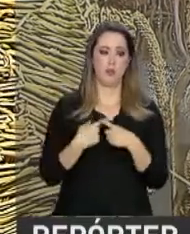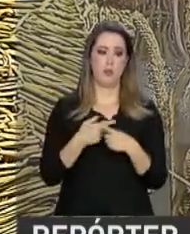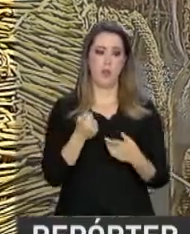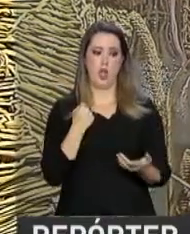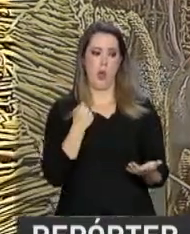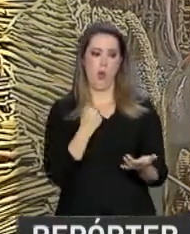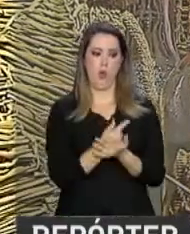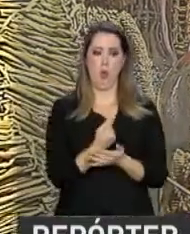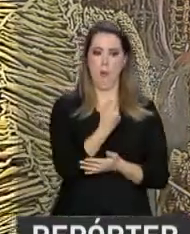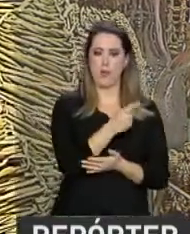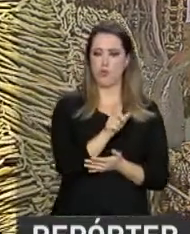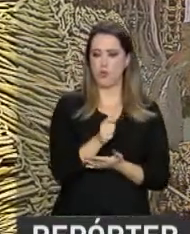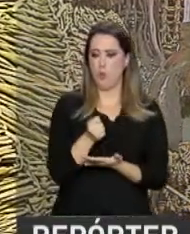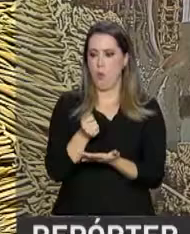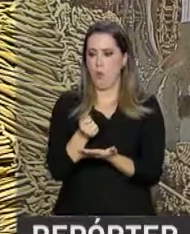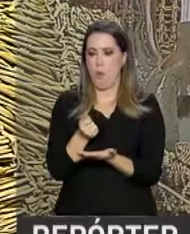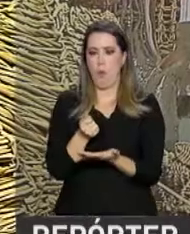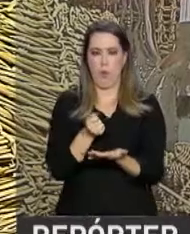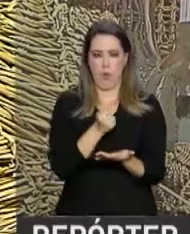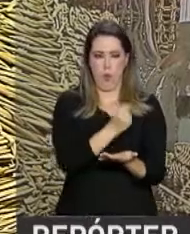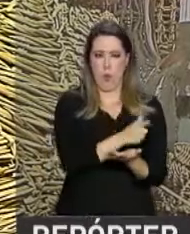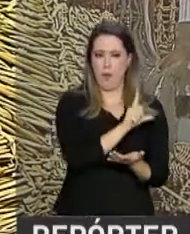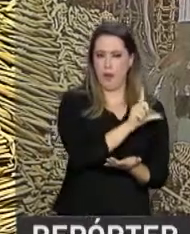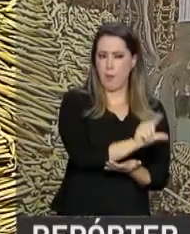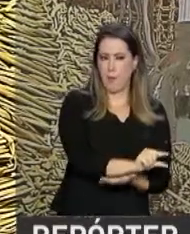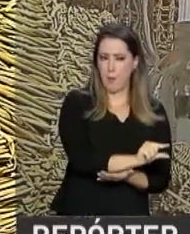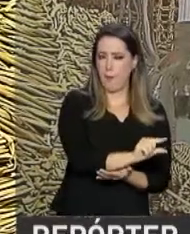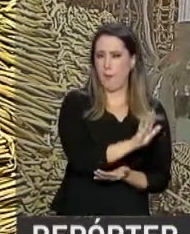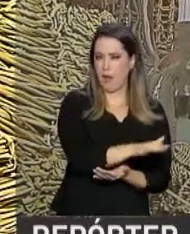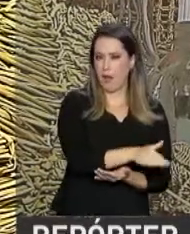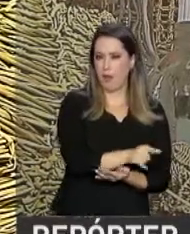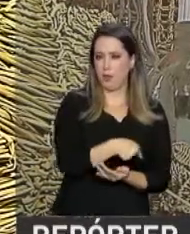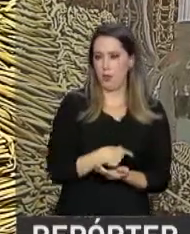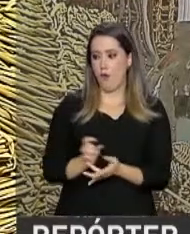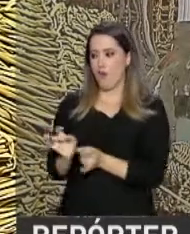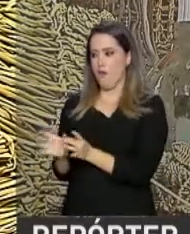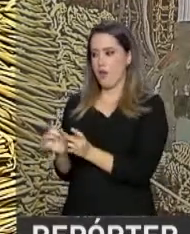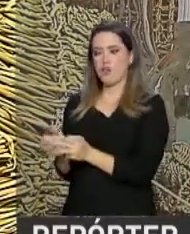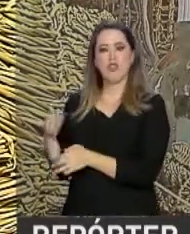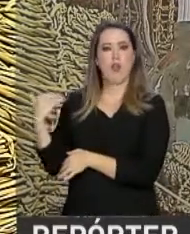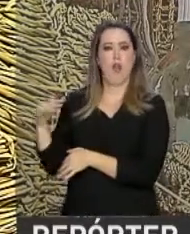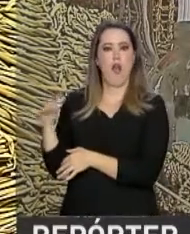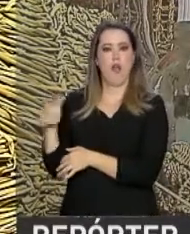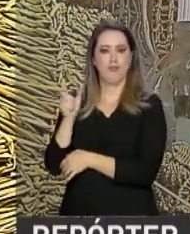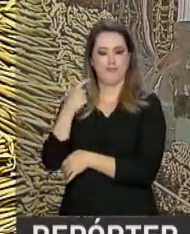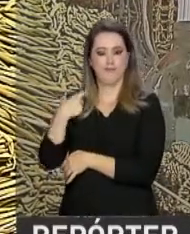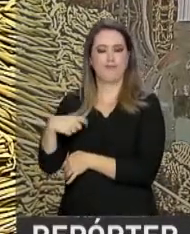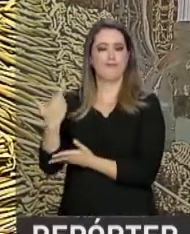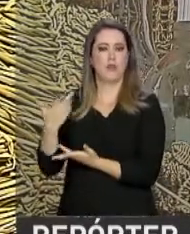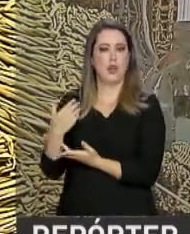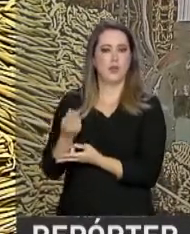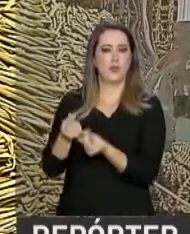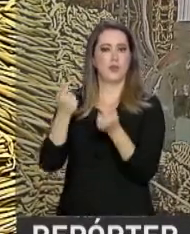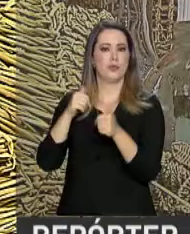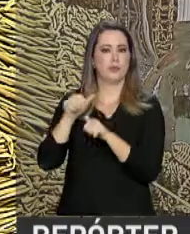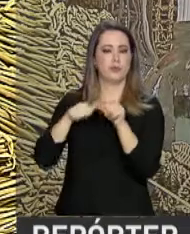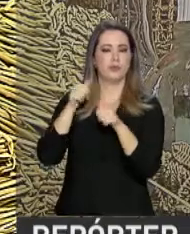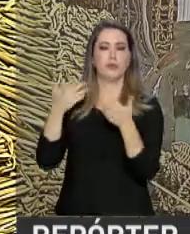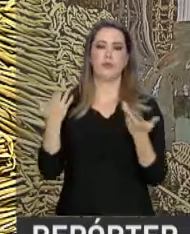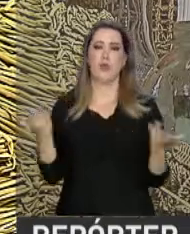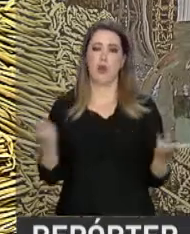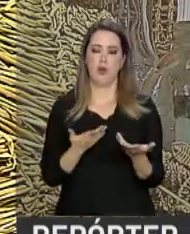é e essa plataforma vem justamente modificar esse modelo de trabalho que existe no brasil porque